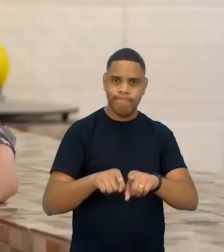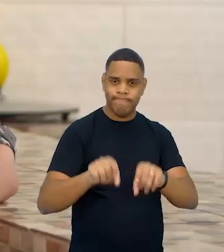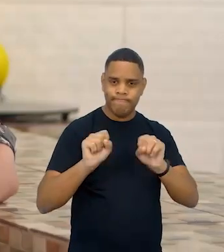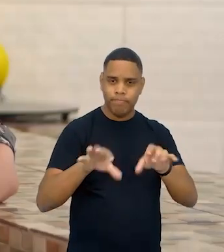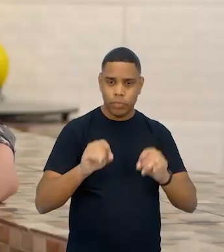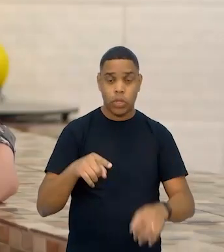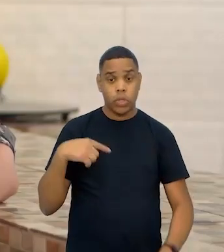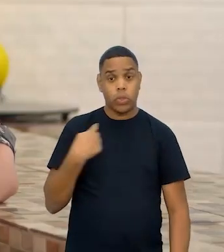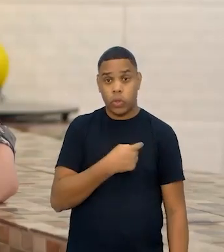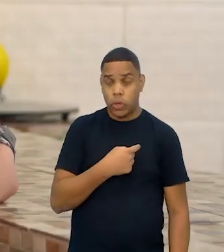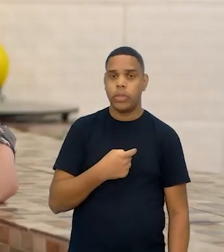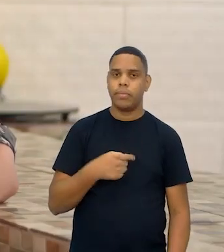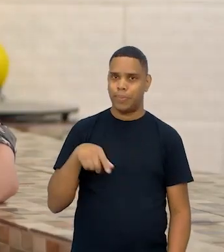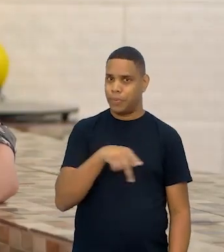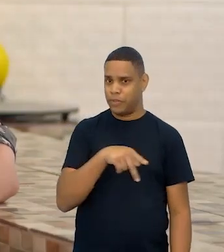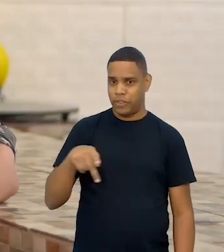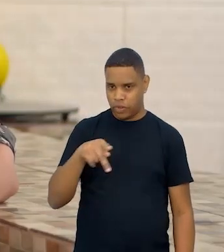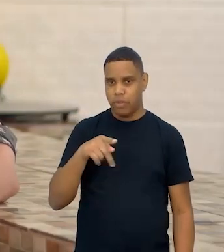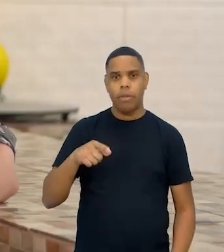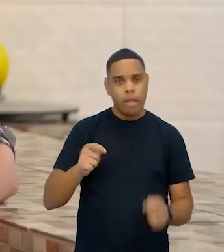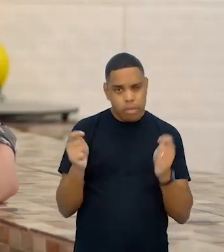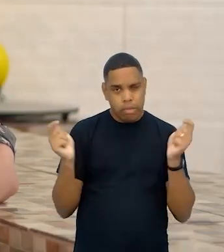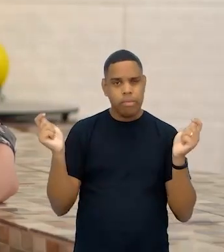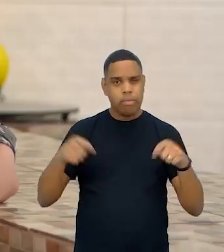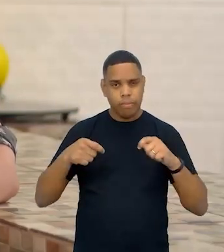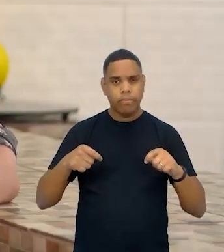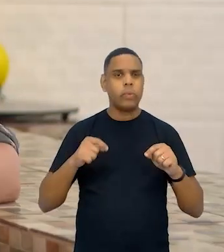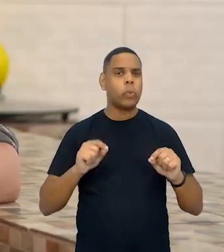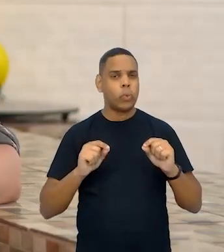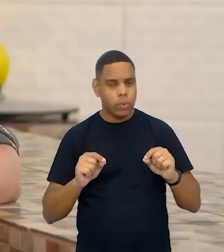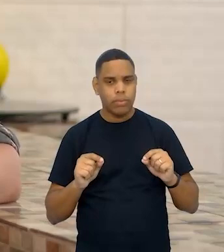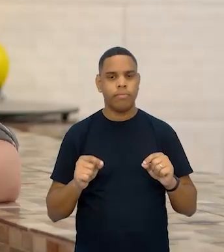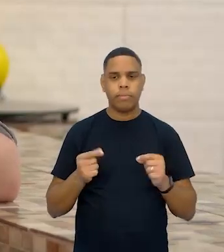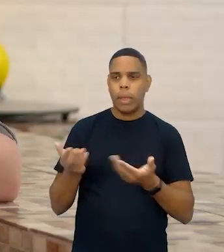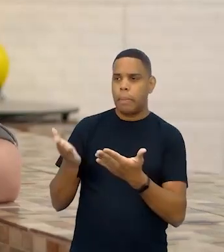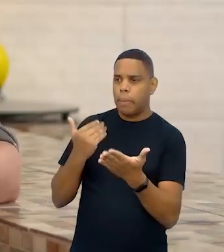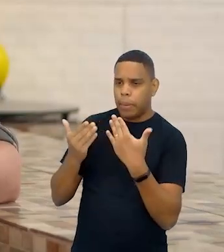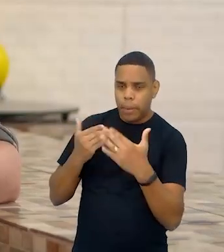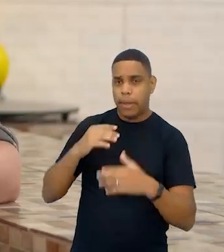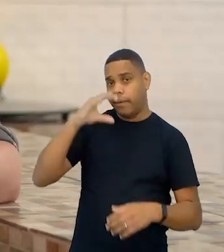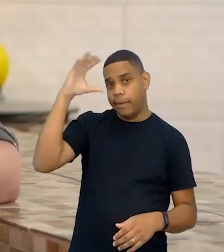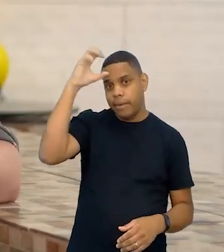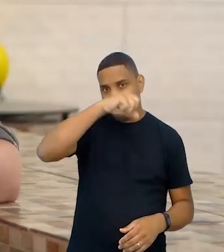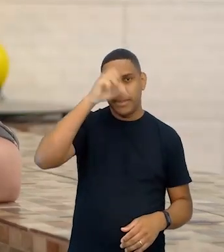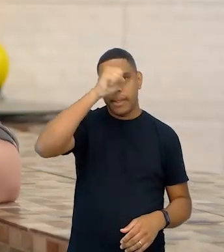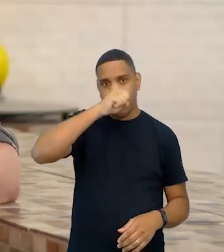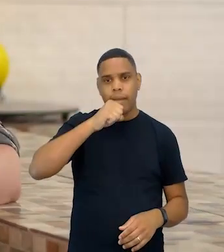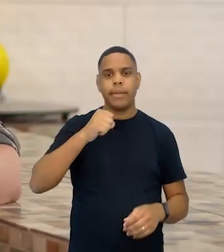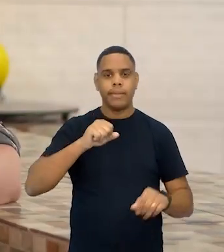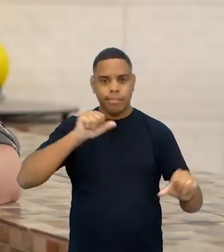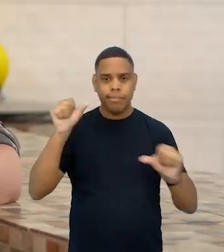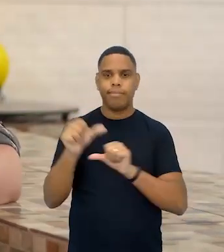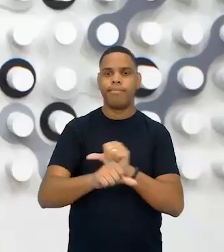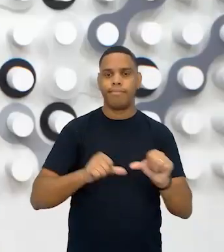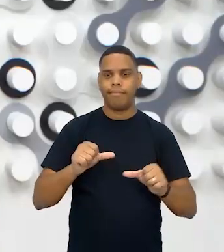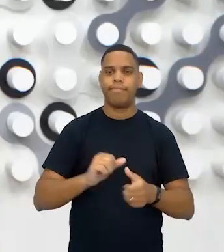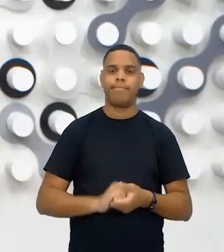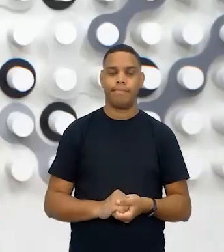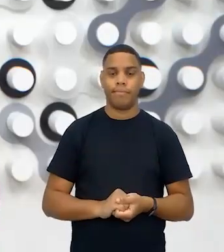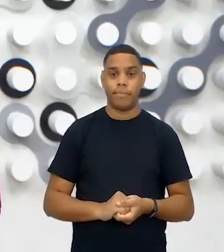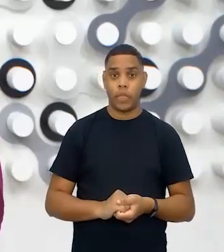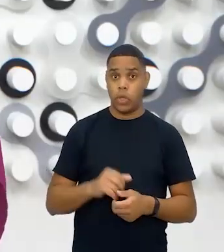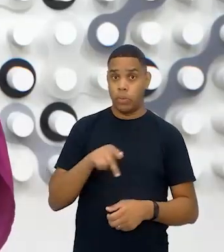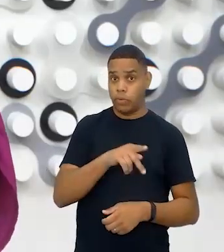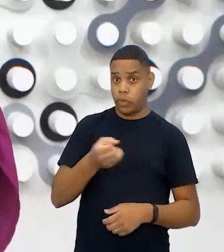Nós somos, assim, pessoas que têm essa possibilidade, né? Ouvir, aprender e transformar. Um